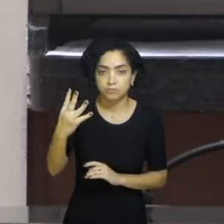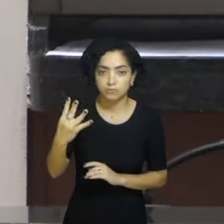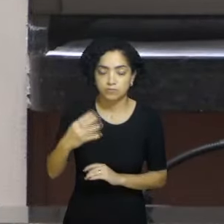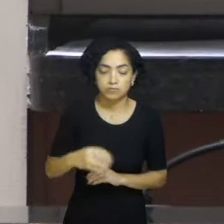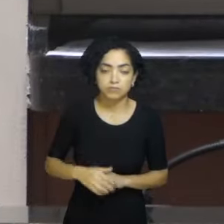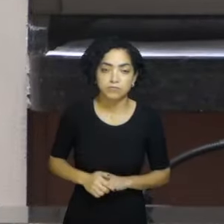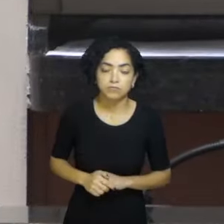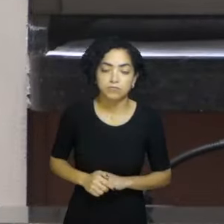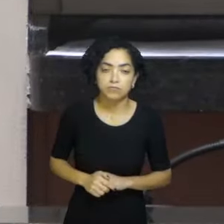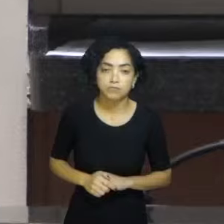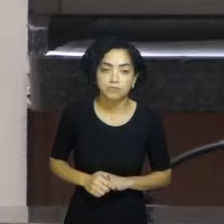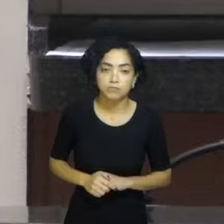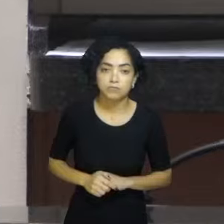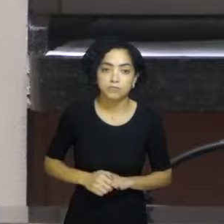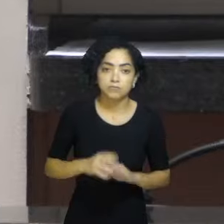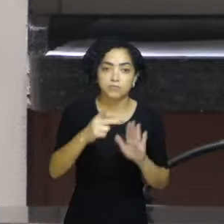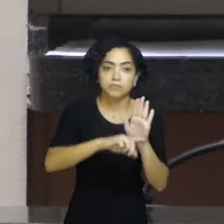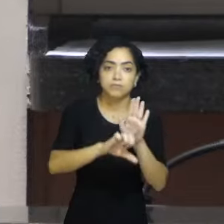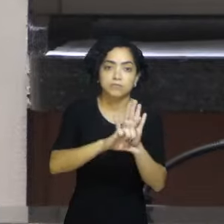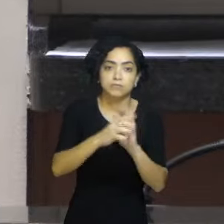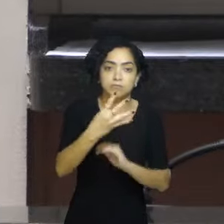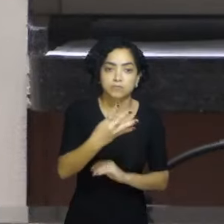Mário Mota. Projeto de Lei